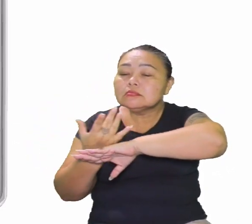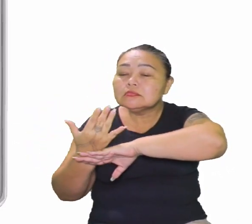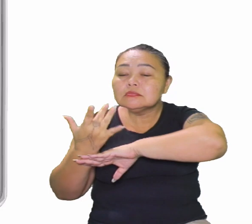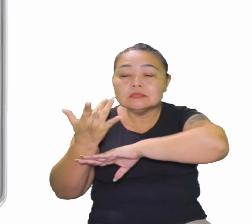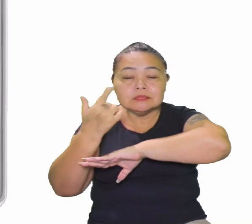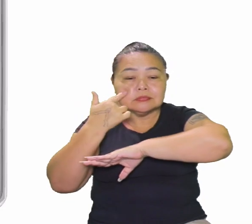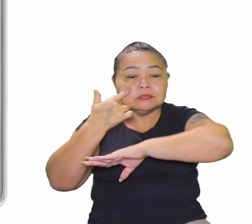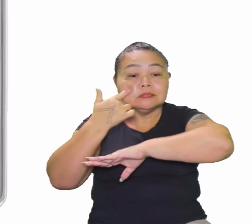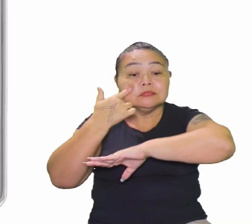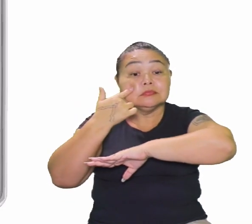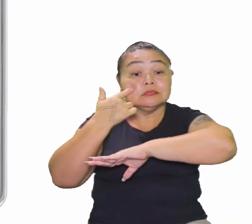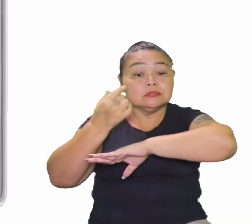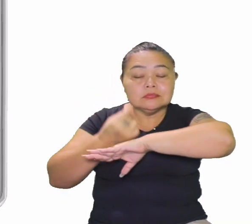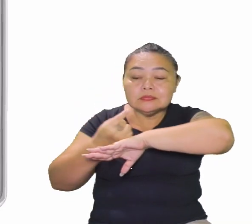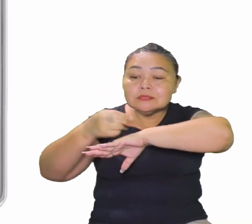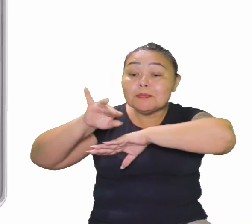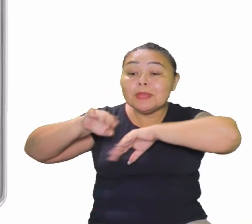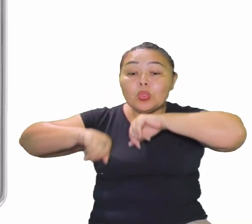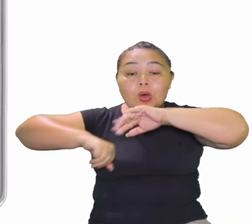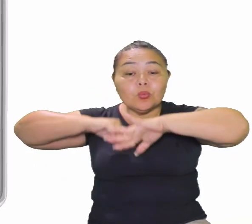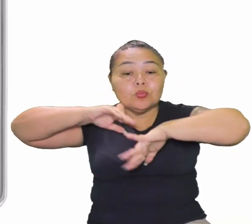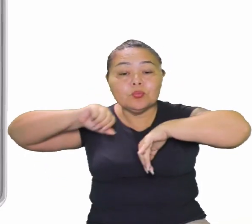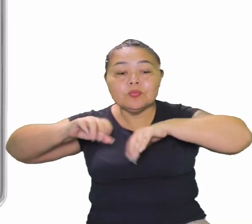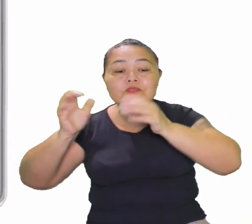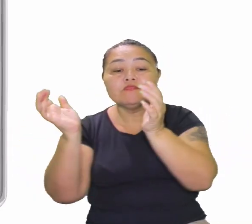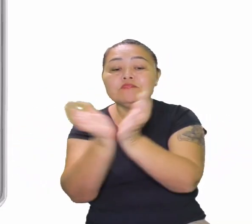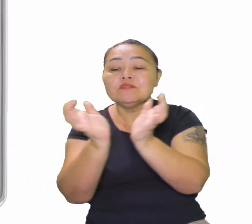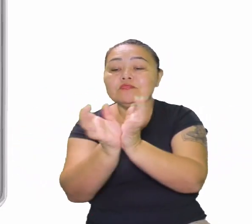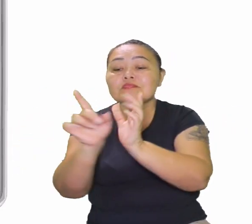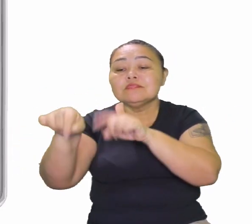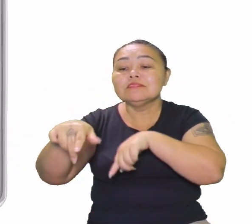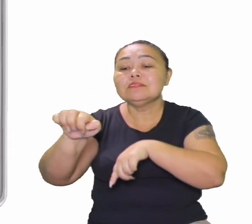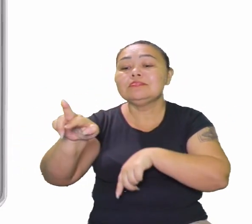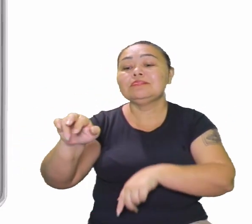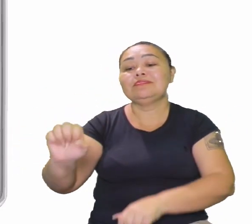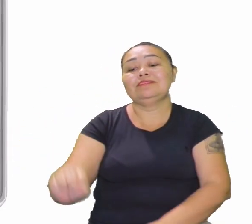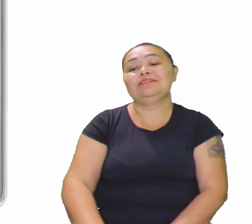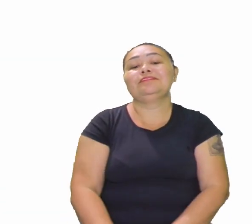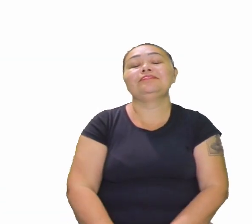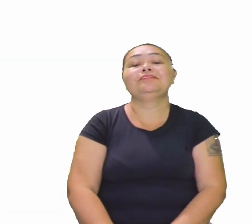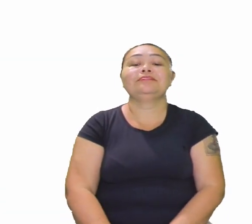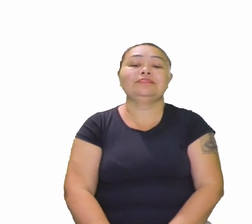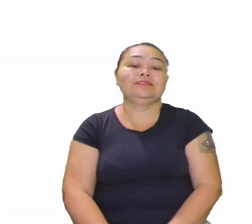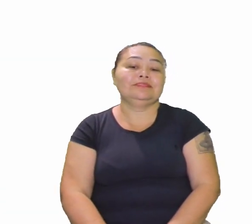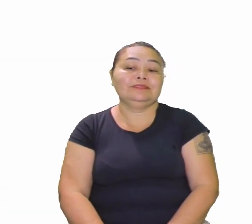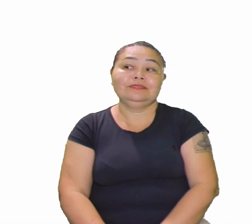testagem, e é da semeadura manual das espécies produtoras de grãos, tá?